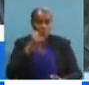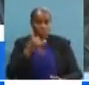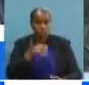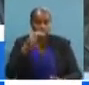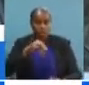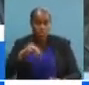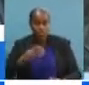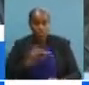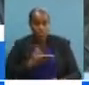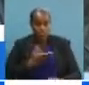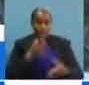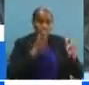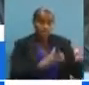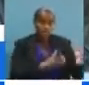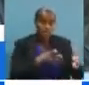de dólares.